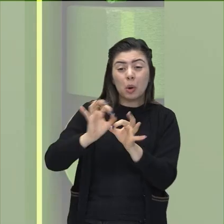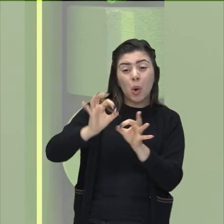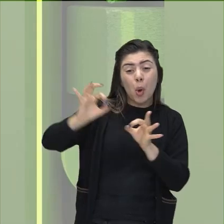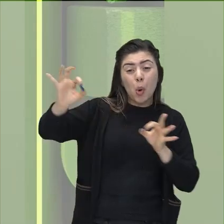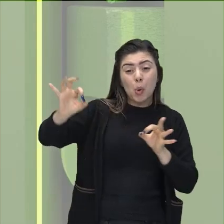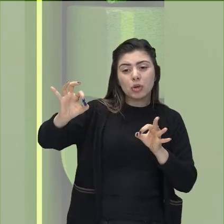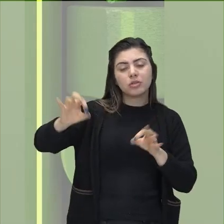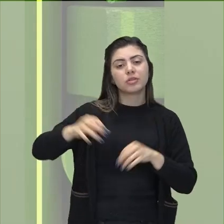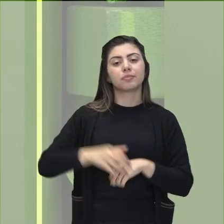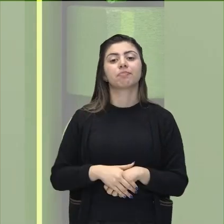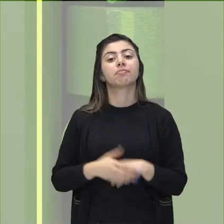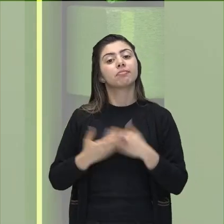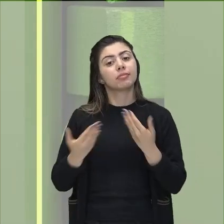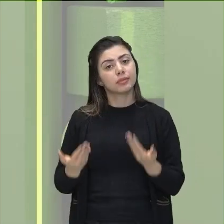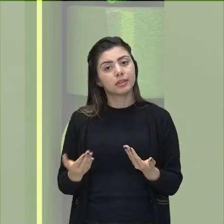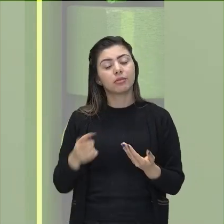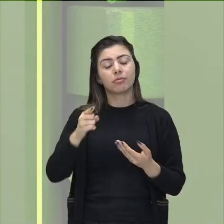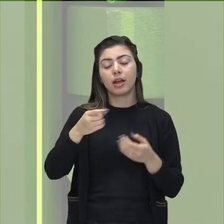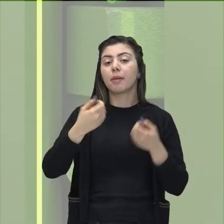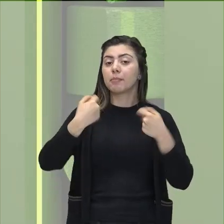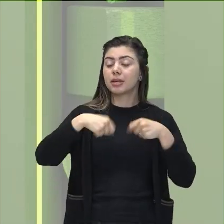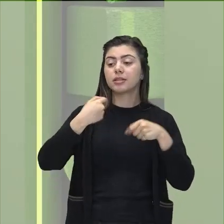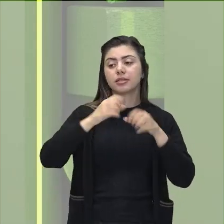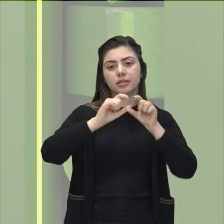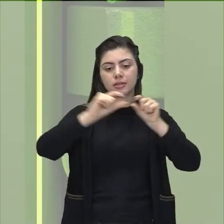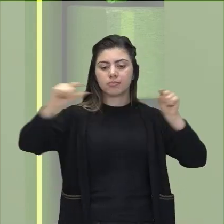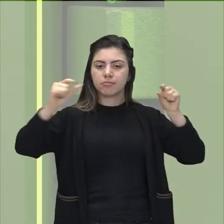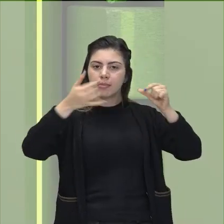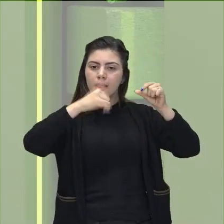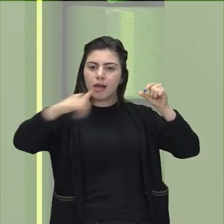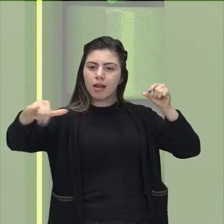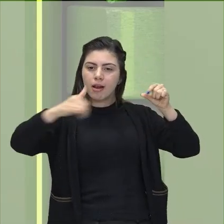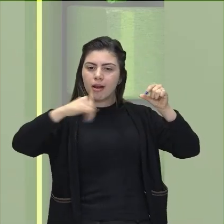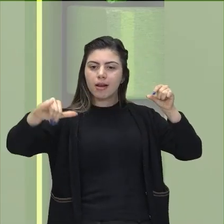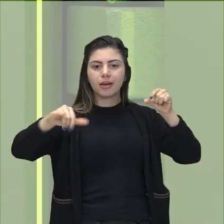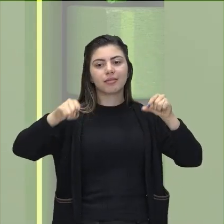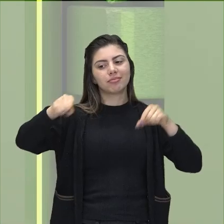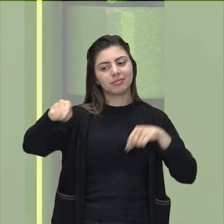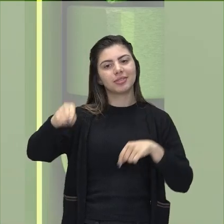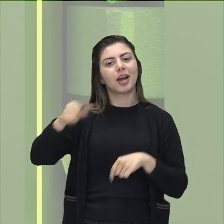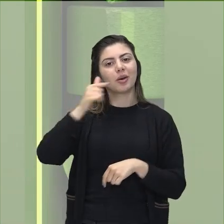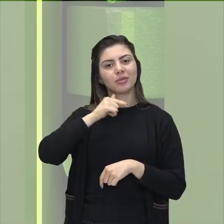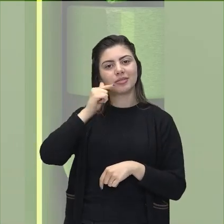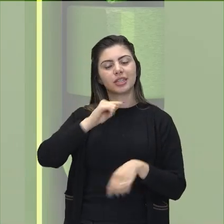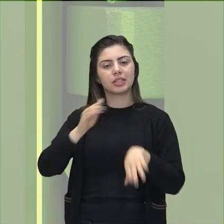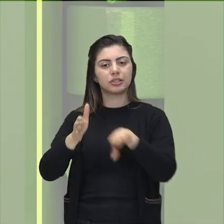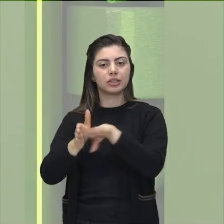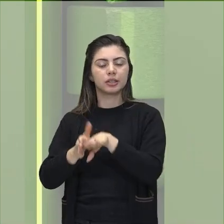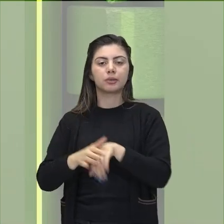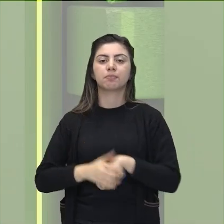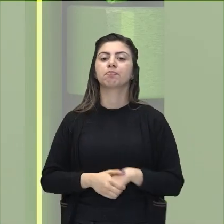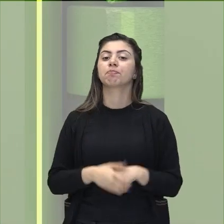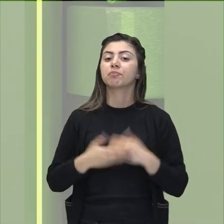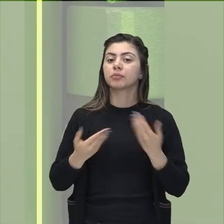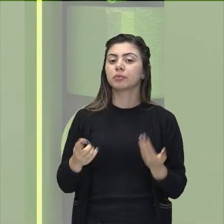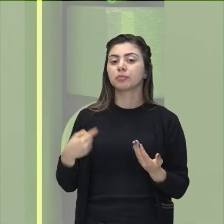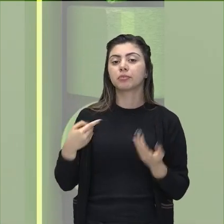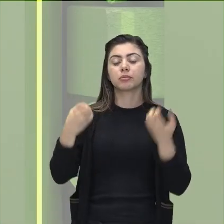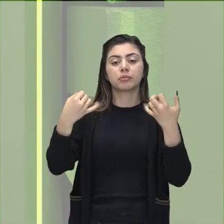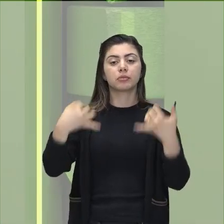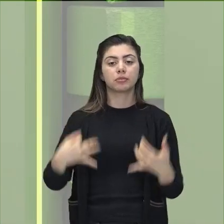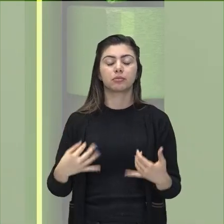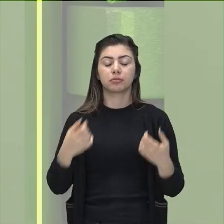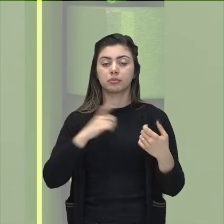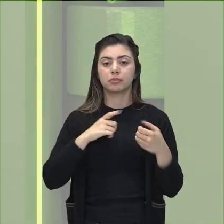E essa energia elétrica também precisa chegar até esses locais. E quando a gente fala em distribuição e transmissão de energia elétrica,